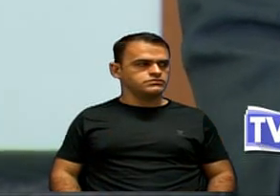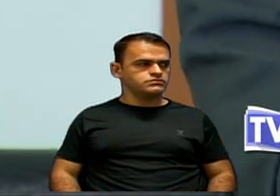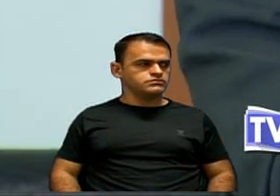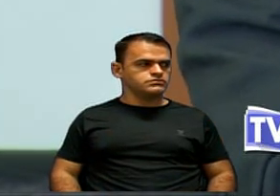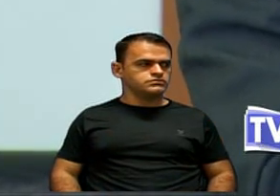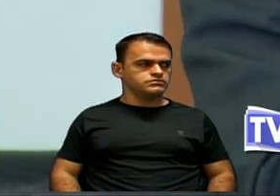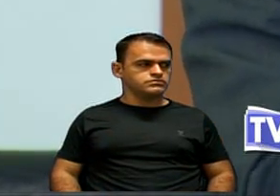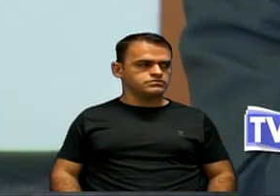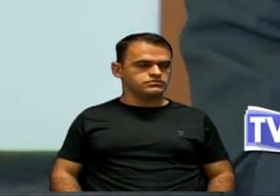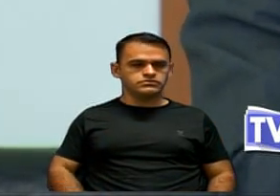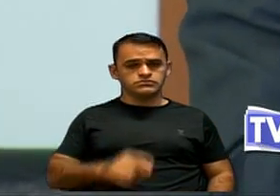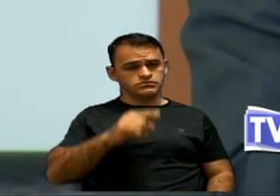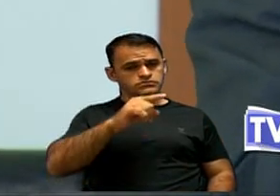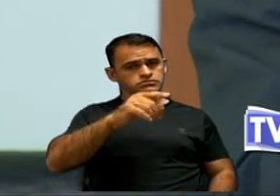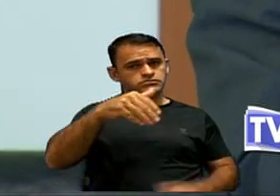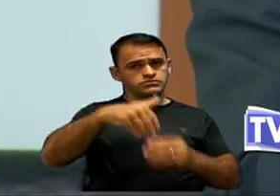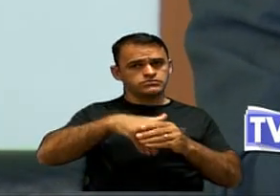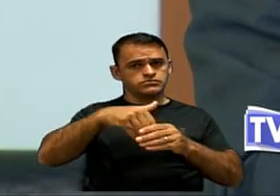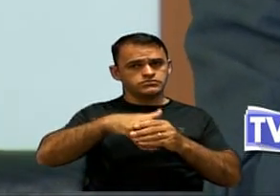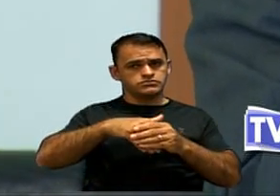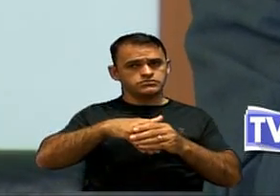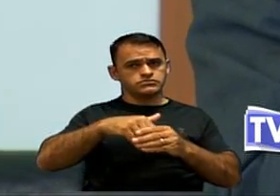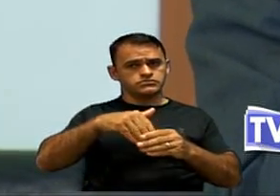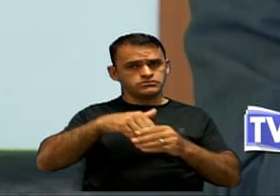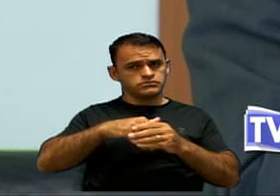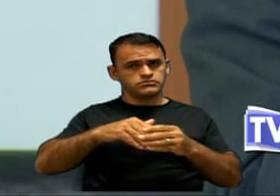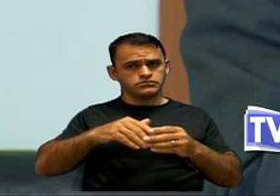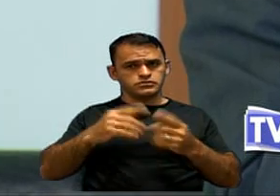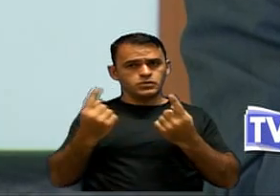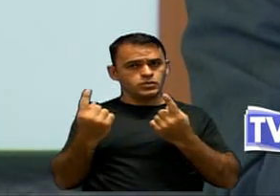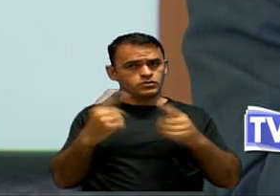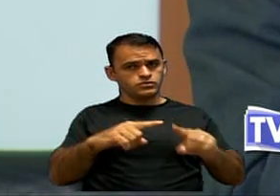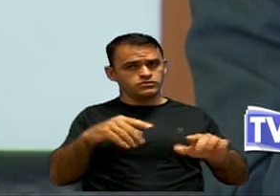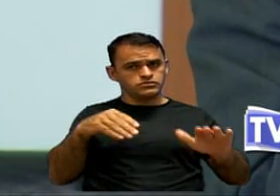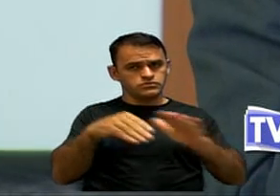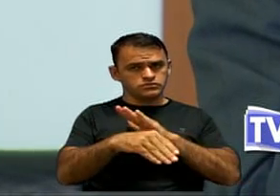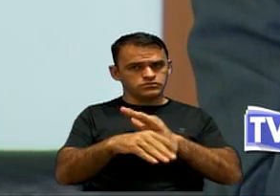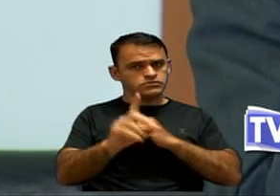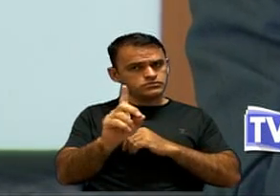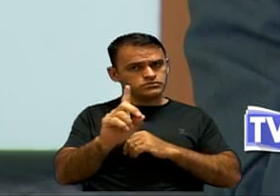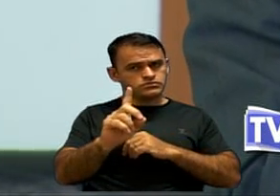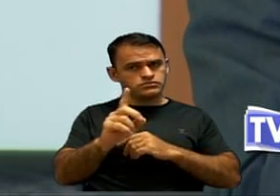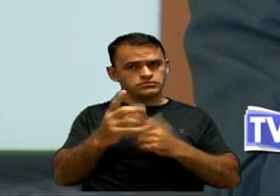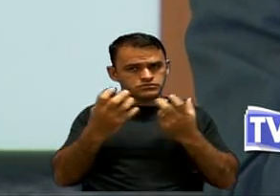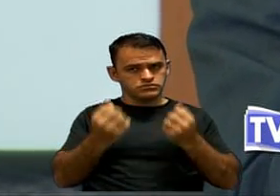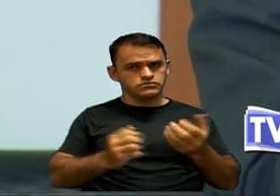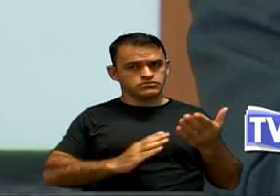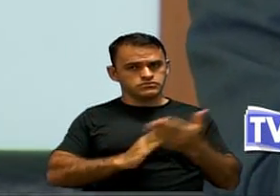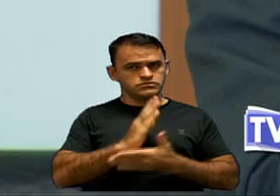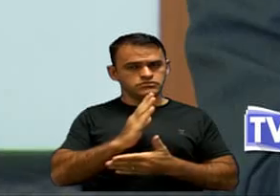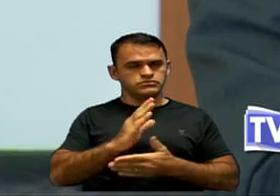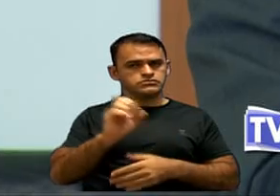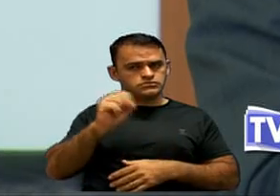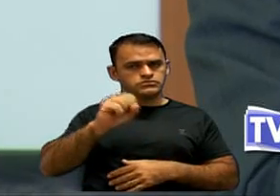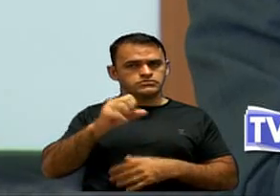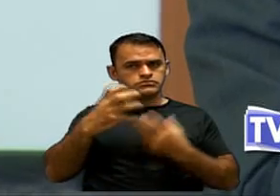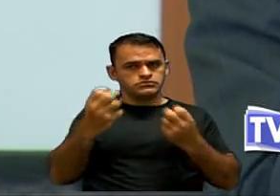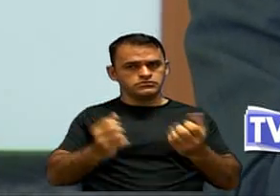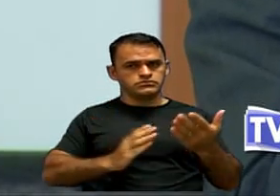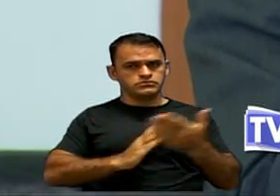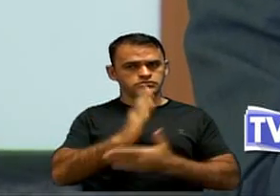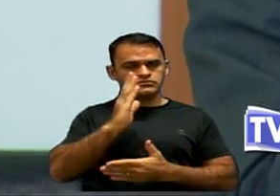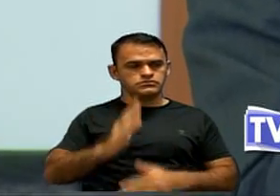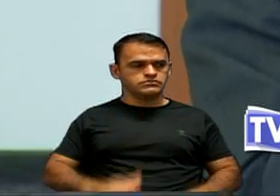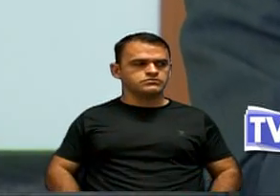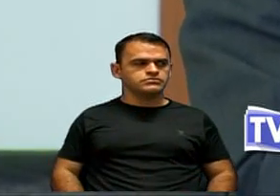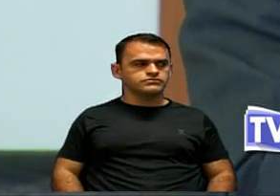Votou não, Yara. É a emenda sua, não vai votar contra a sua emenda não. Essa é sim.